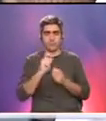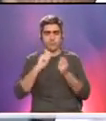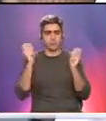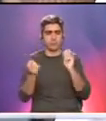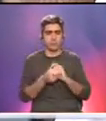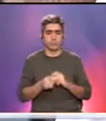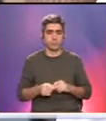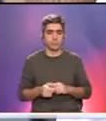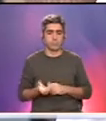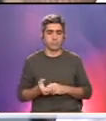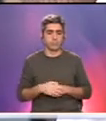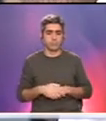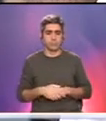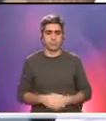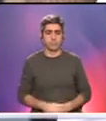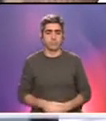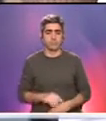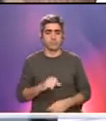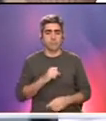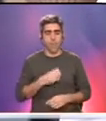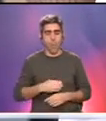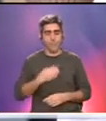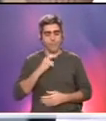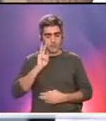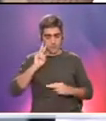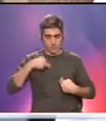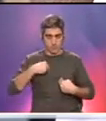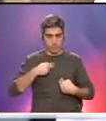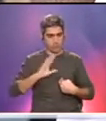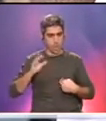Tudo, olha... A minha autoconfiança...